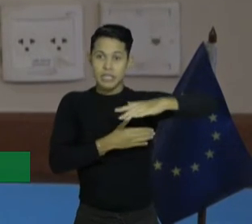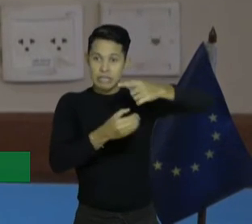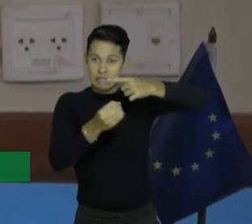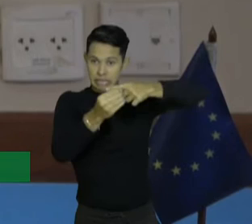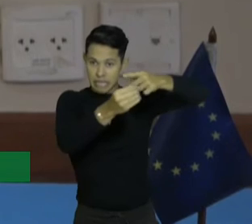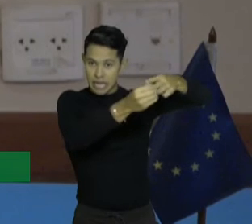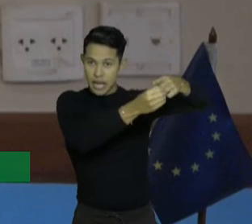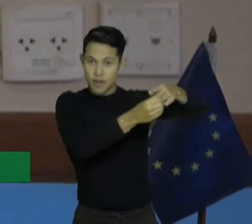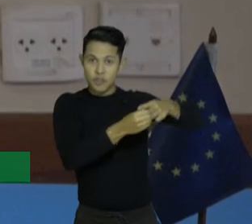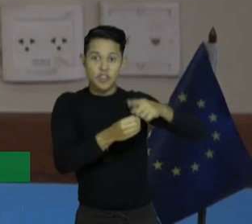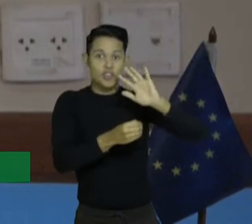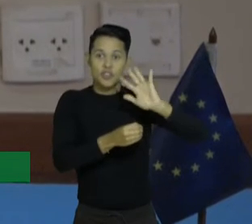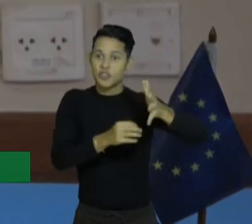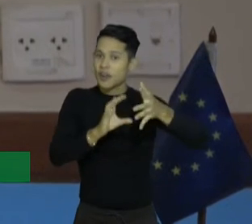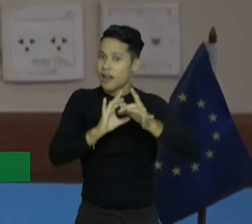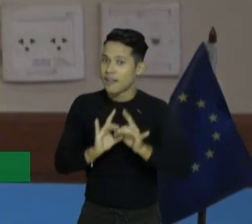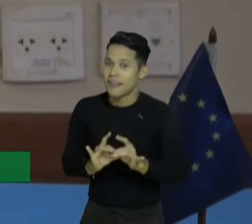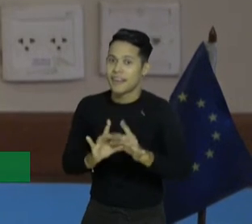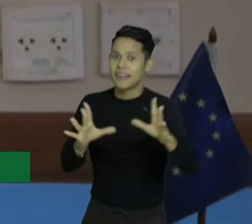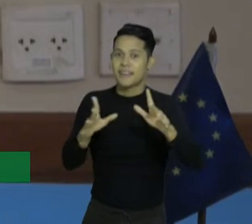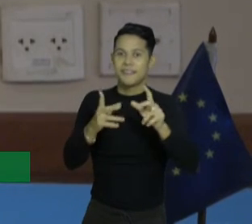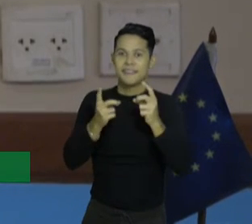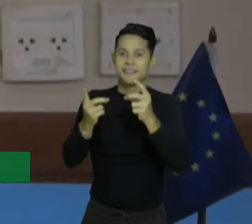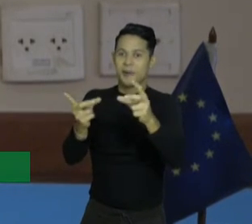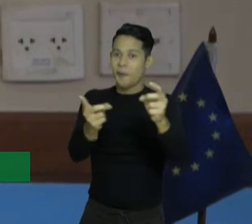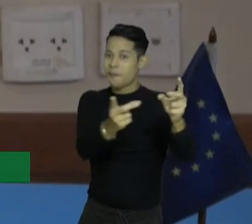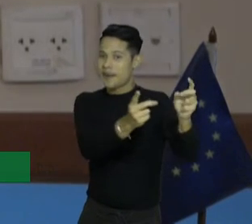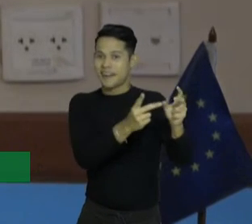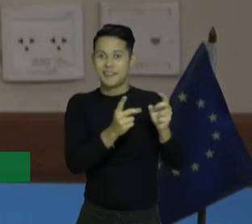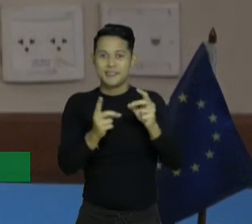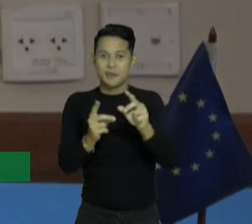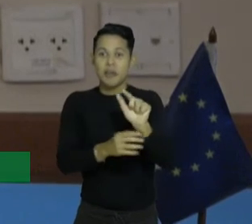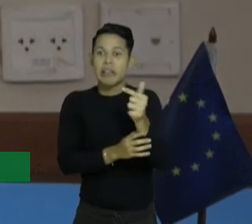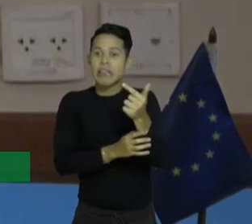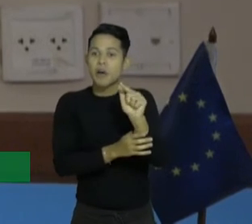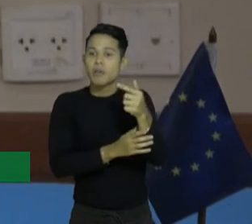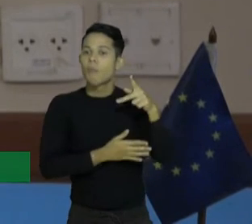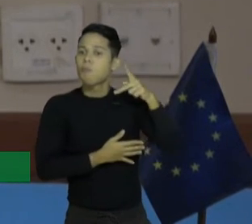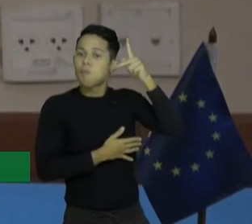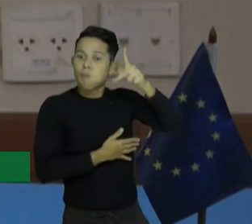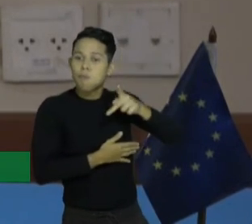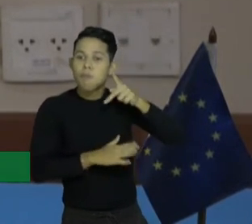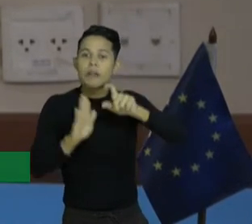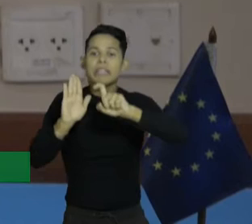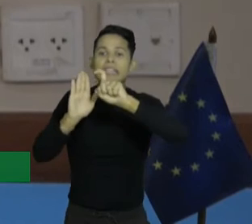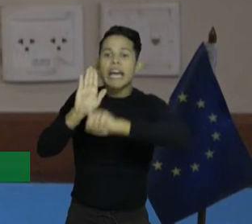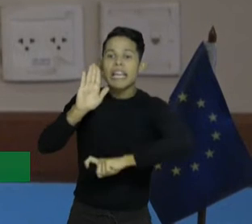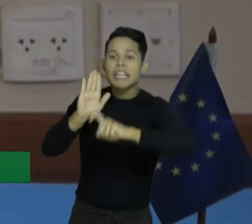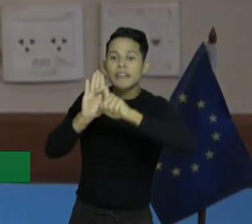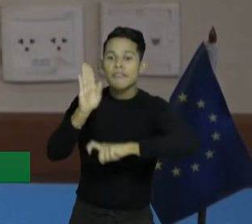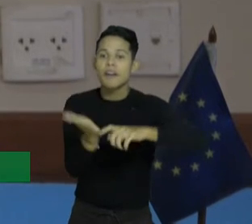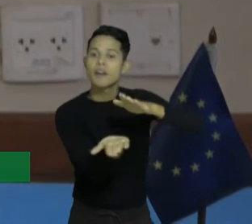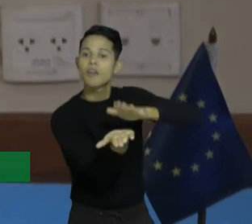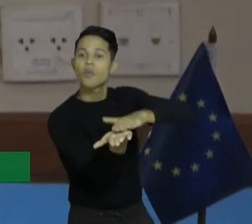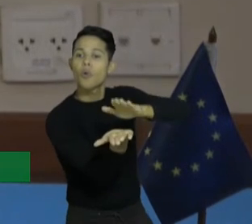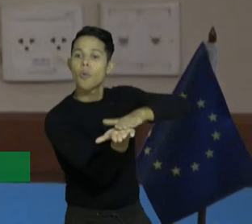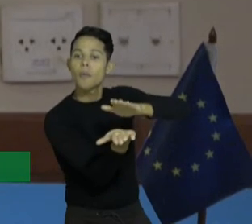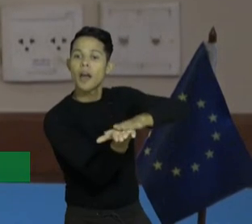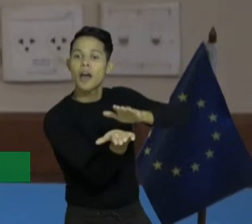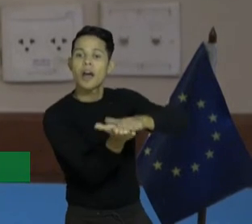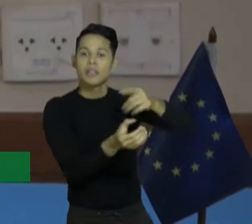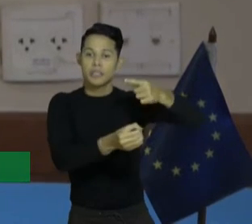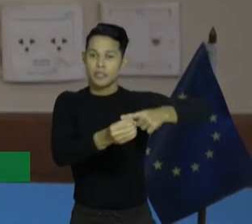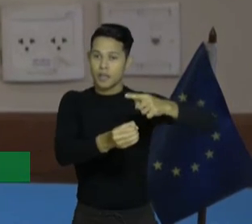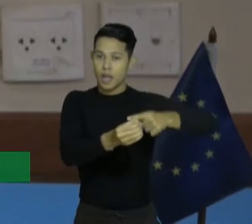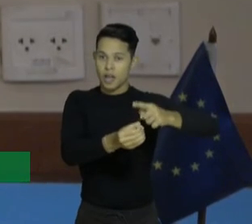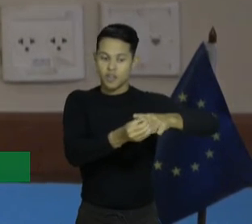já estão livres de comércio entre elas ninguém não há mais política tarifária entre as cidades que fazem